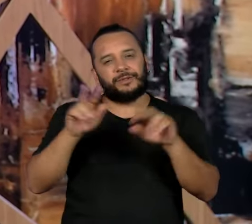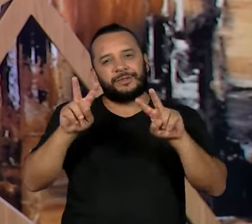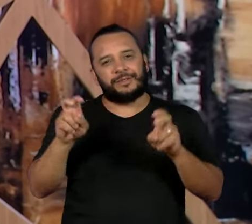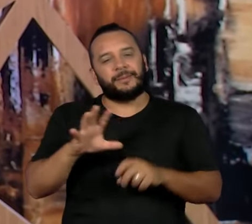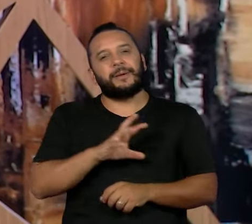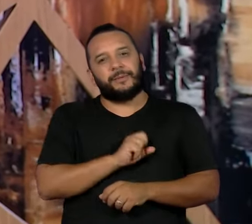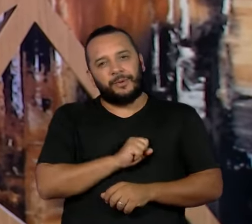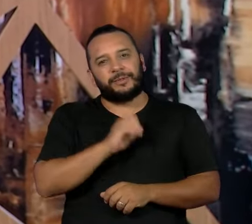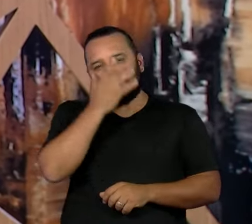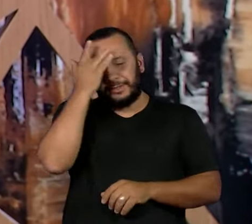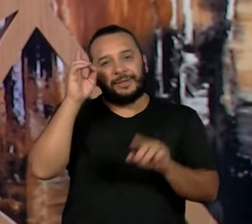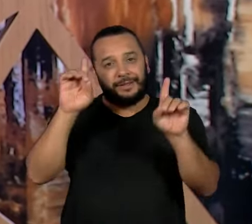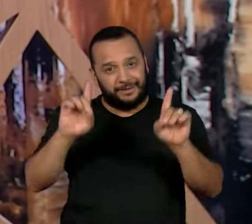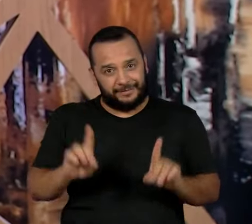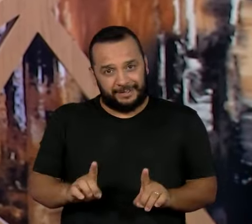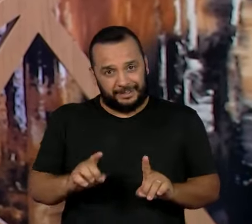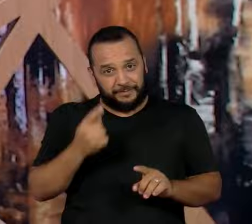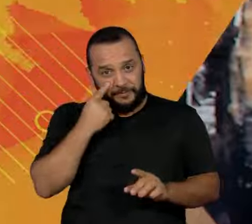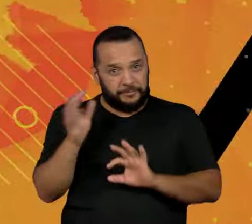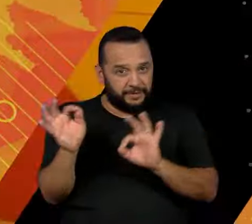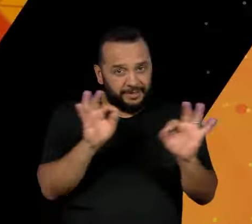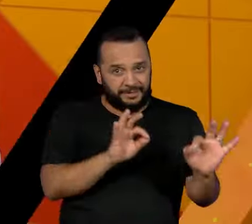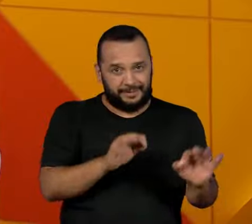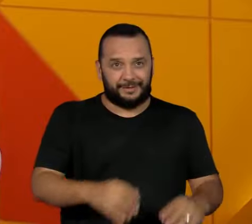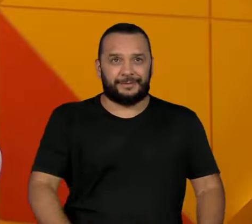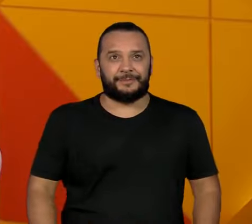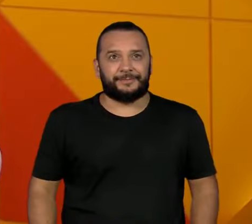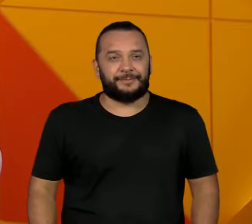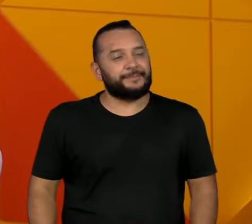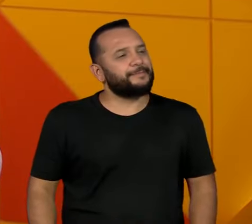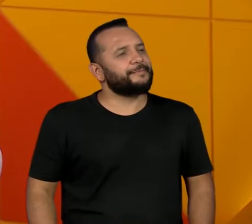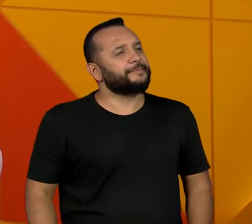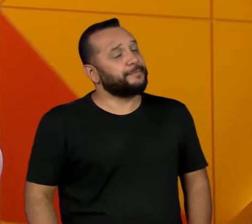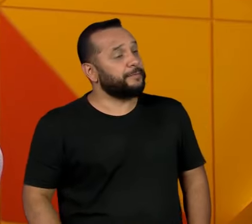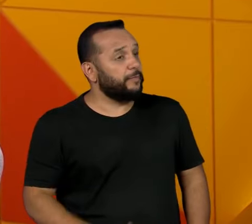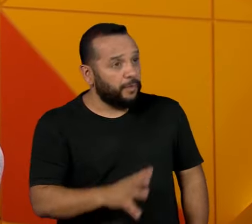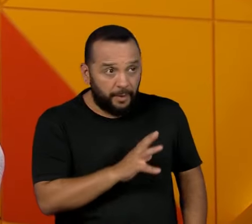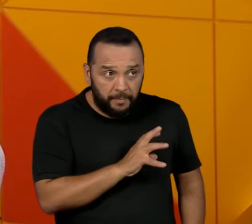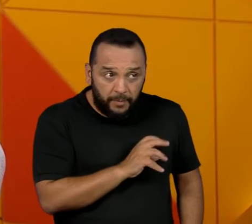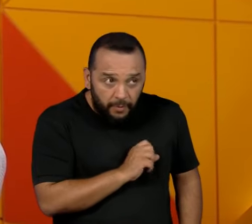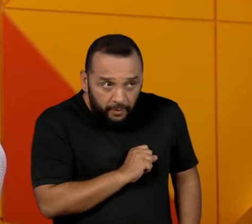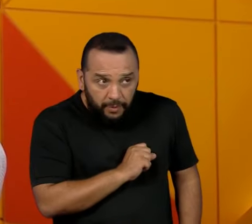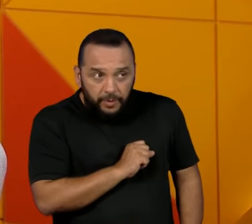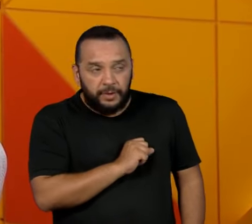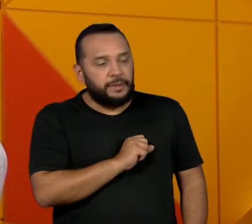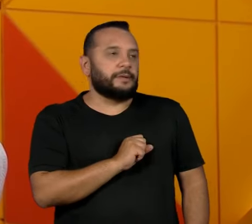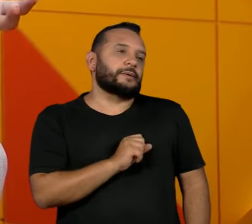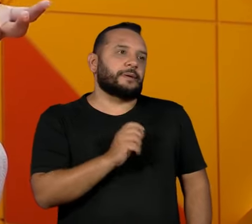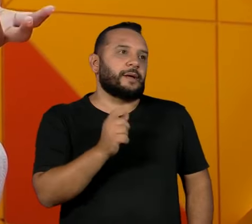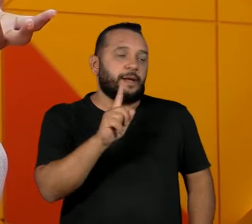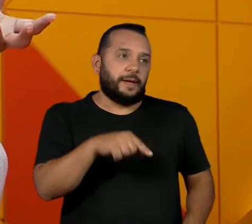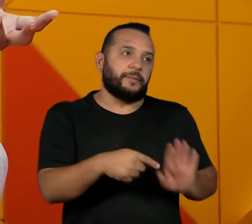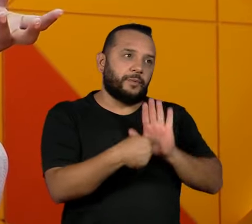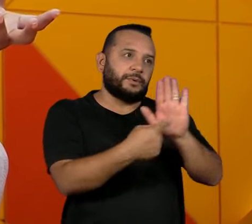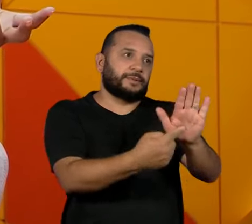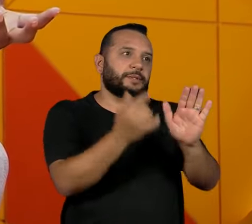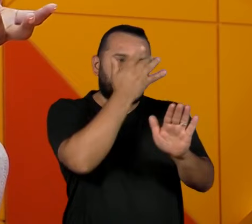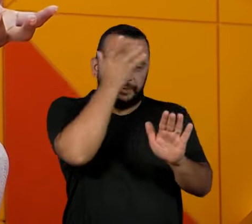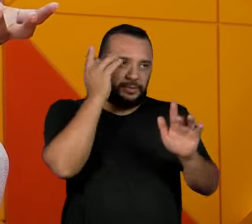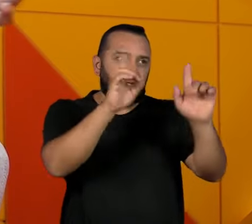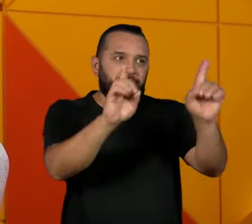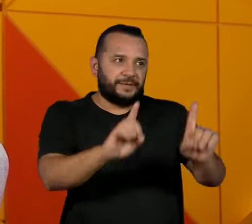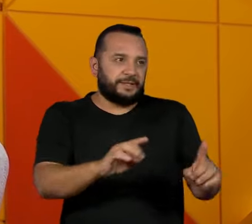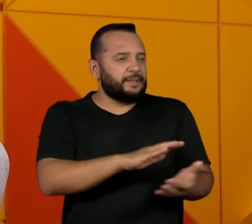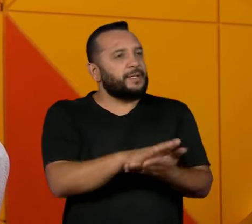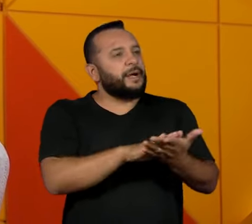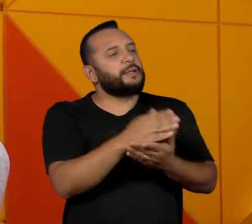entre pessoas com deficiências. Vamos acompanhar? O amor não é algo que é visto, apresentado para as pessoas com